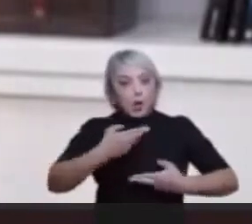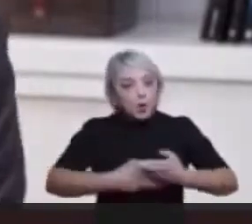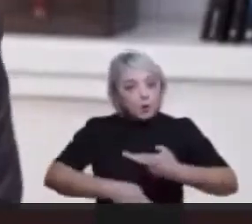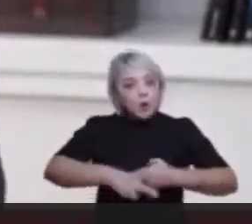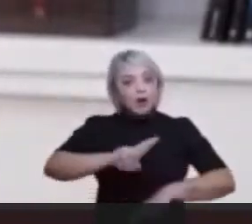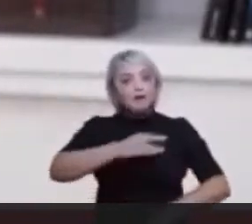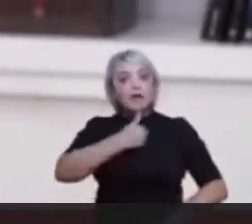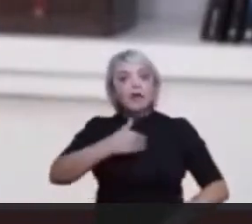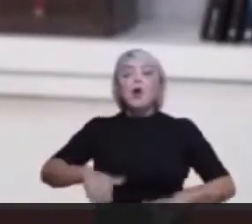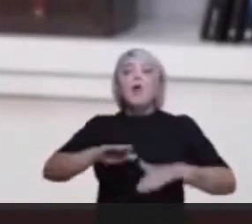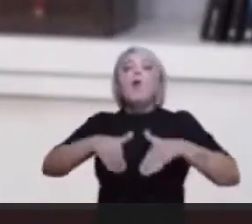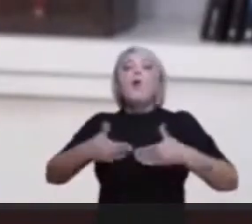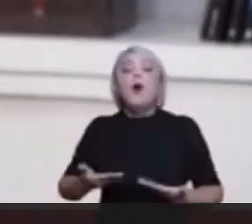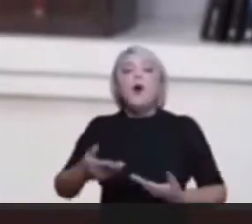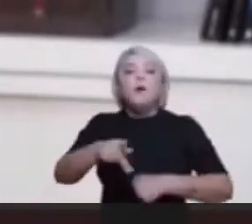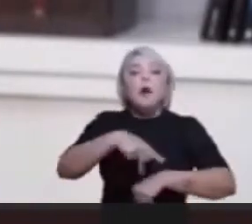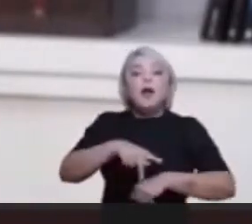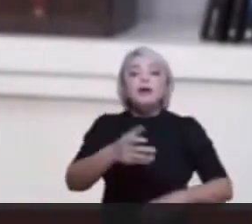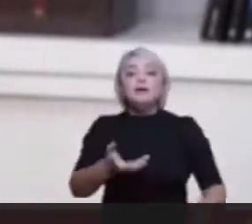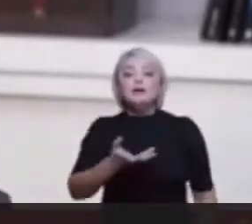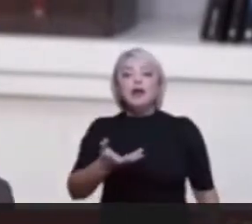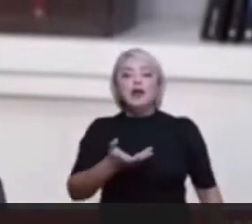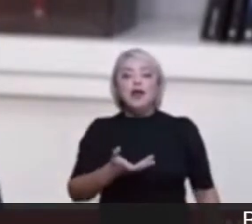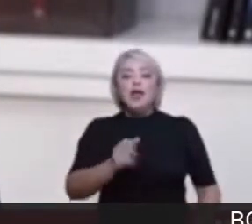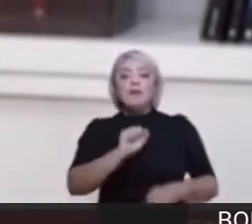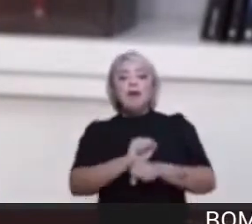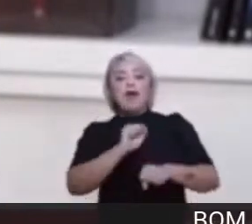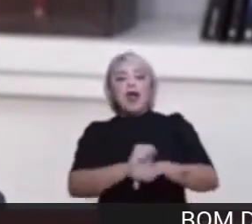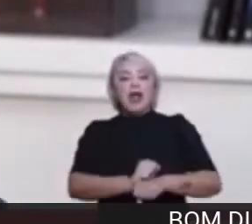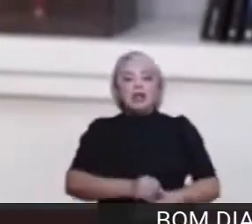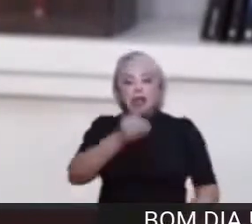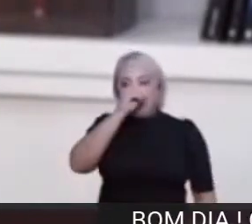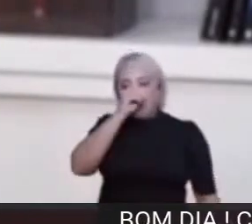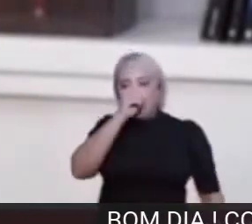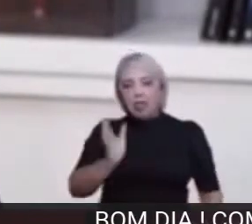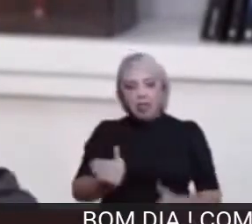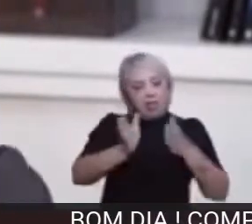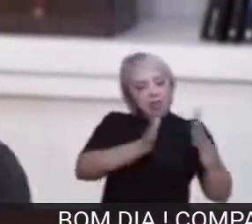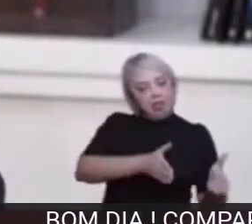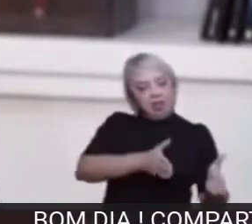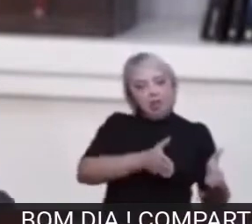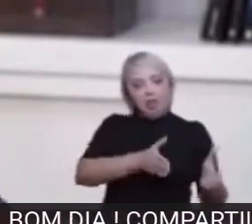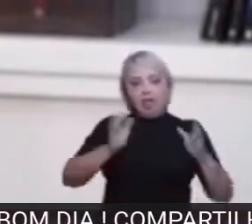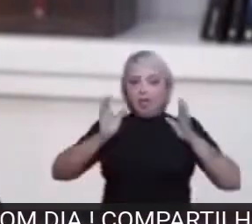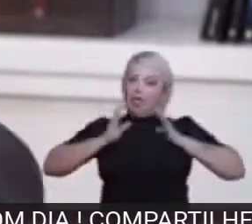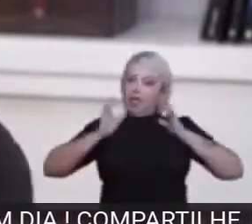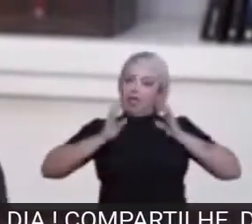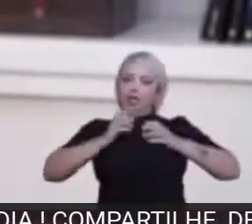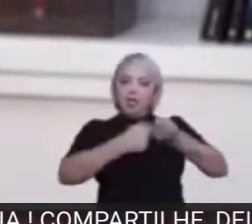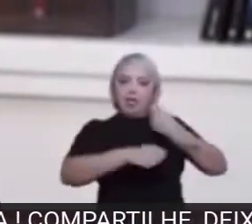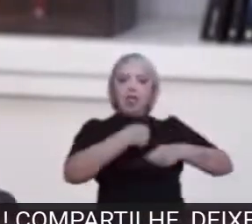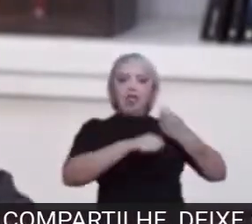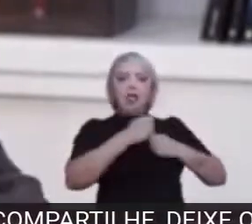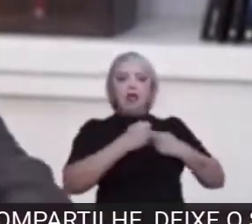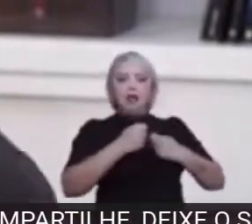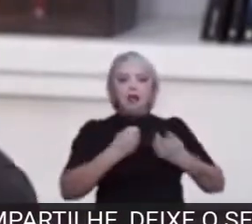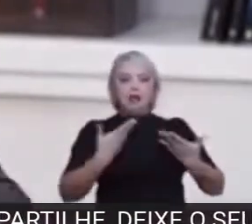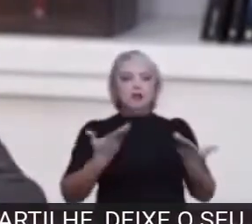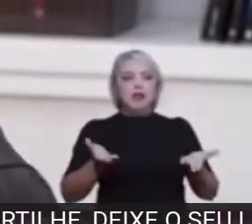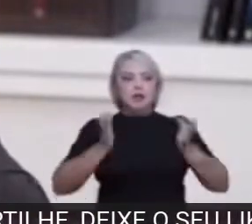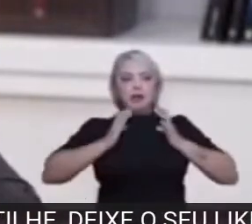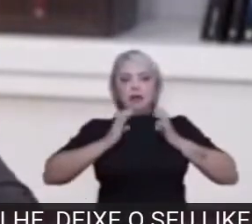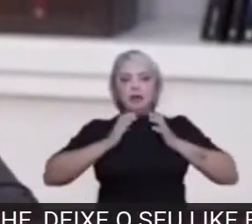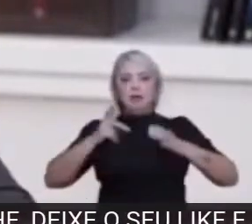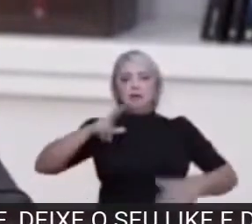queremos, parar com essa palhaçada que uma parte da elite econômica quer. O Estado tem que ser fraco, o Estado tem que ser fraco.